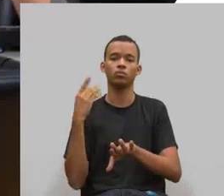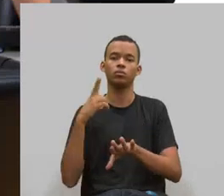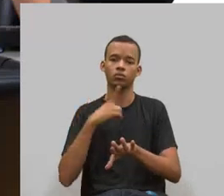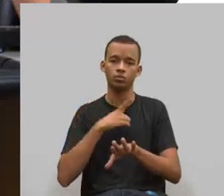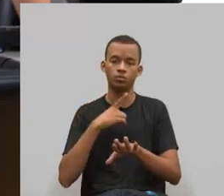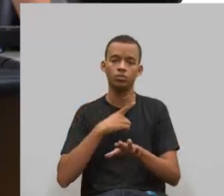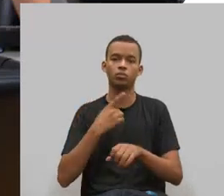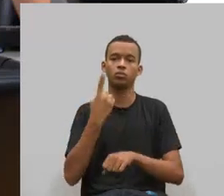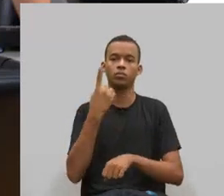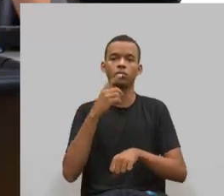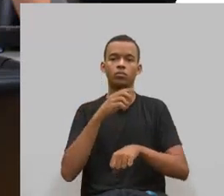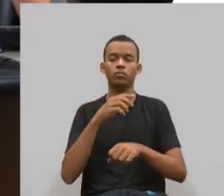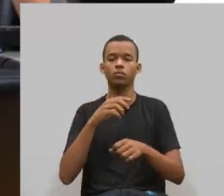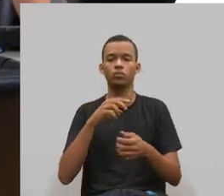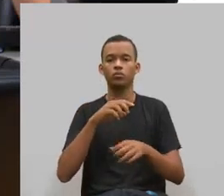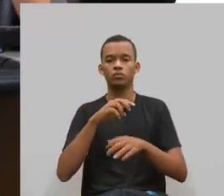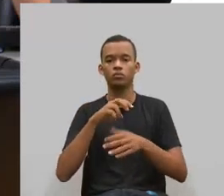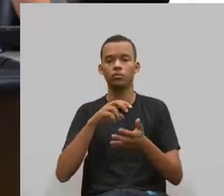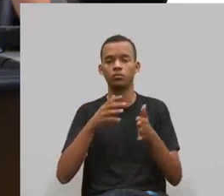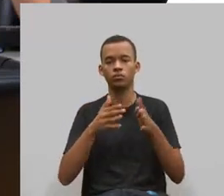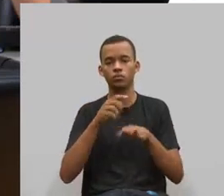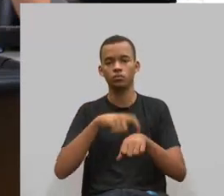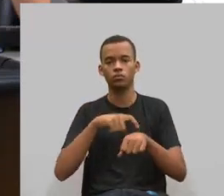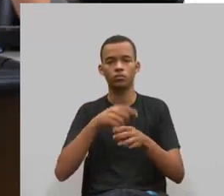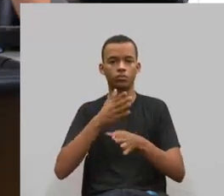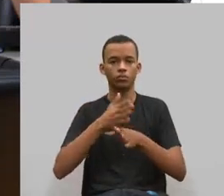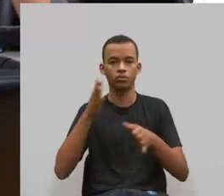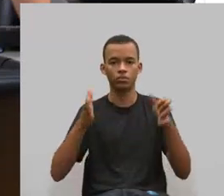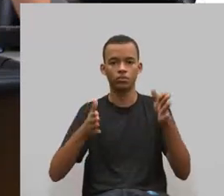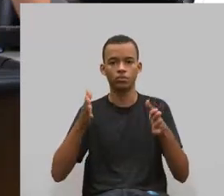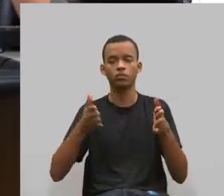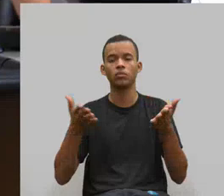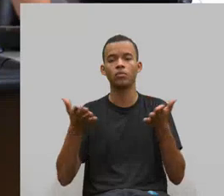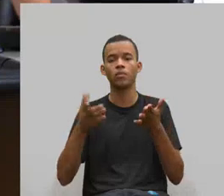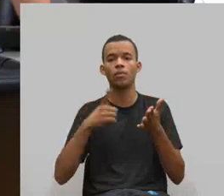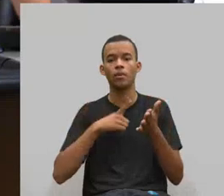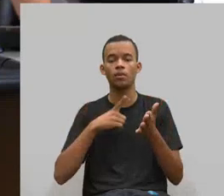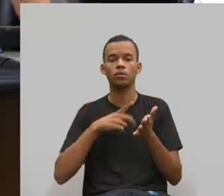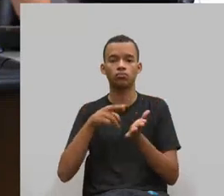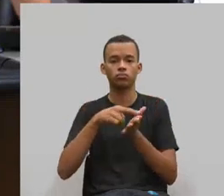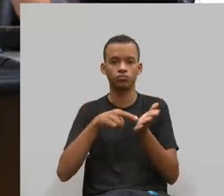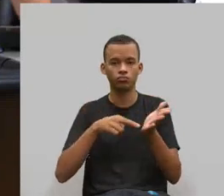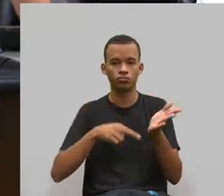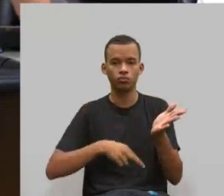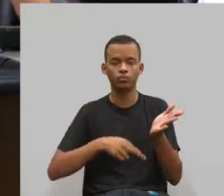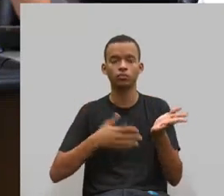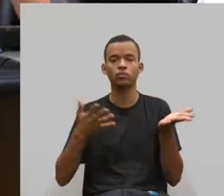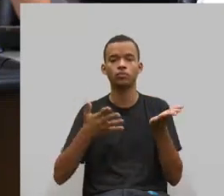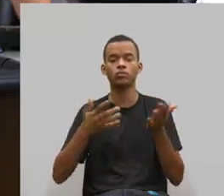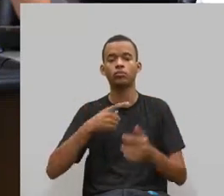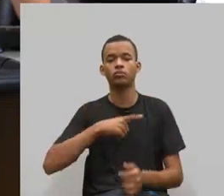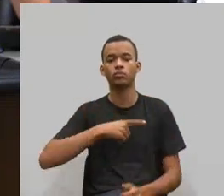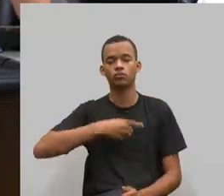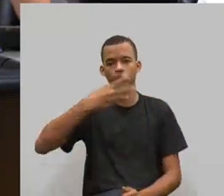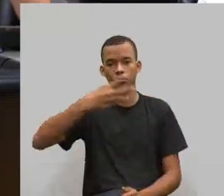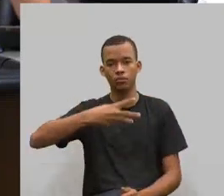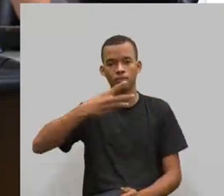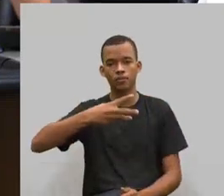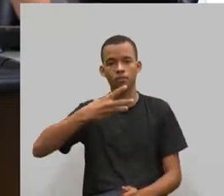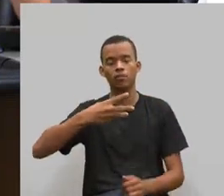a a relatoria passa-se a primeira fase da terceira parte da reunião que compreende a